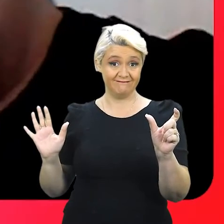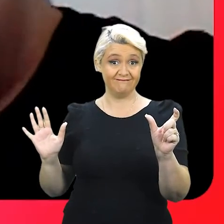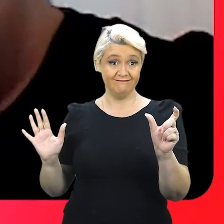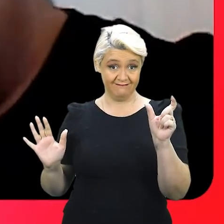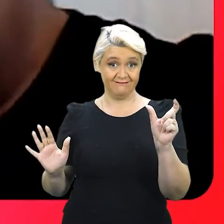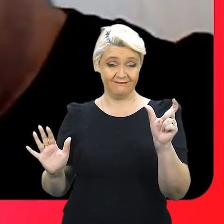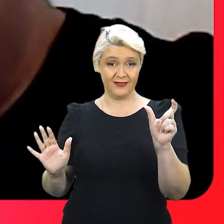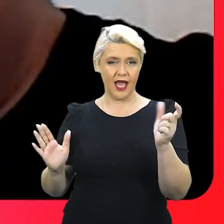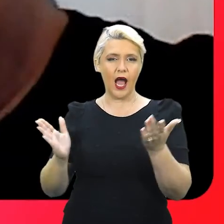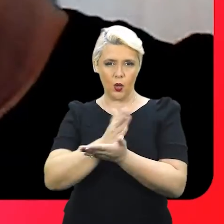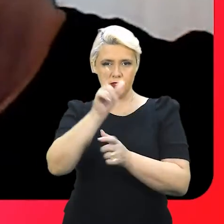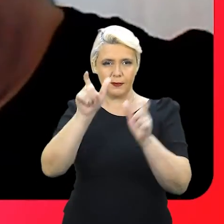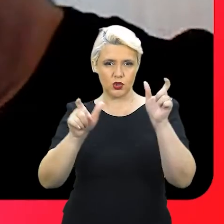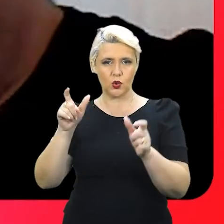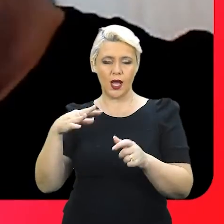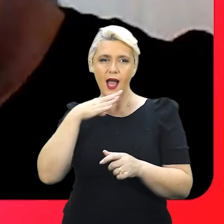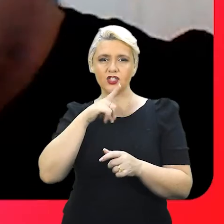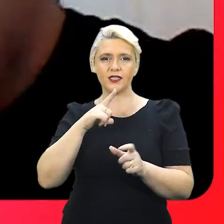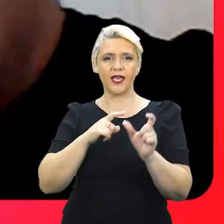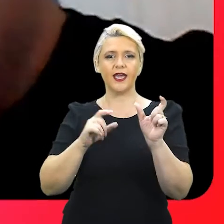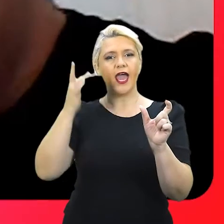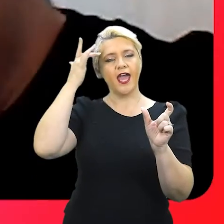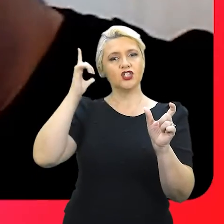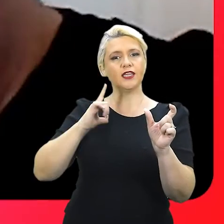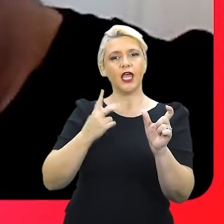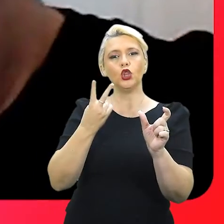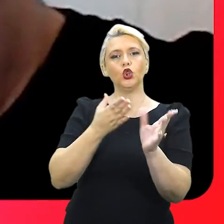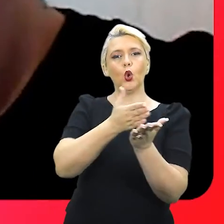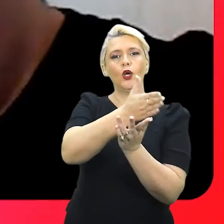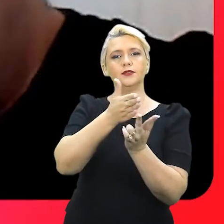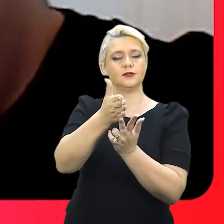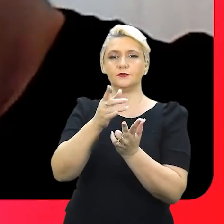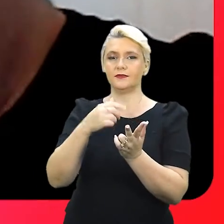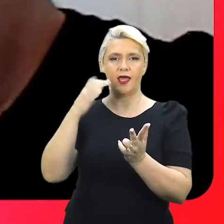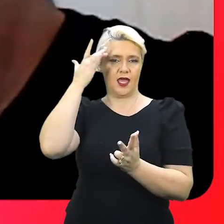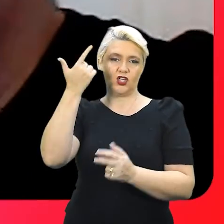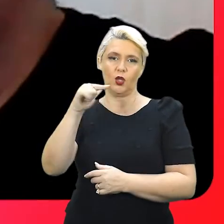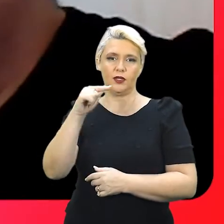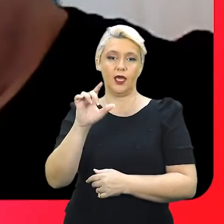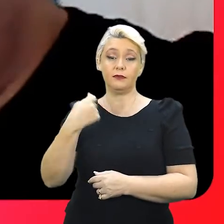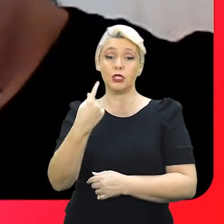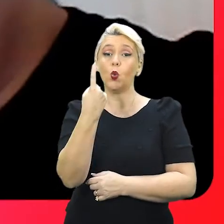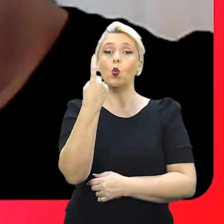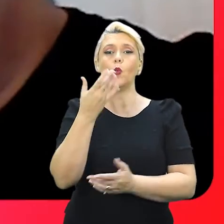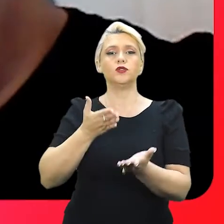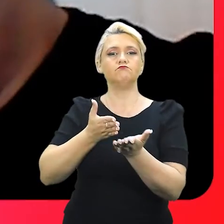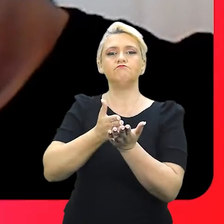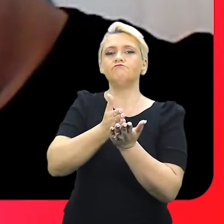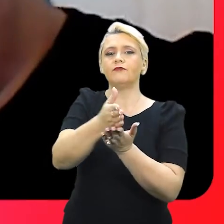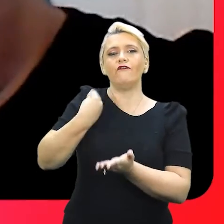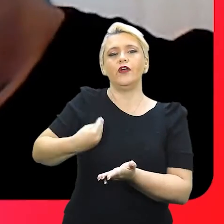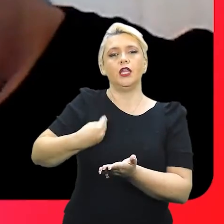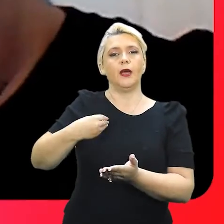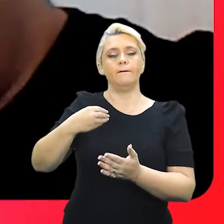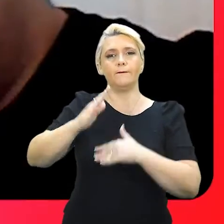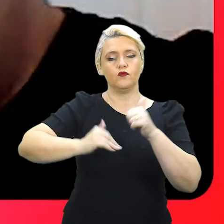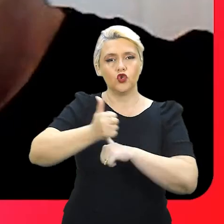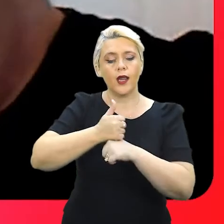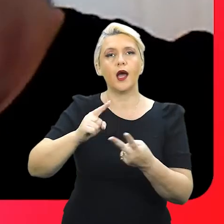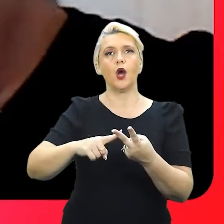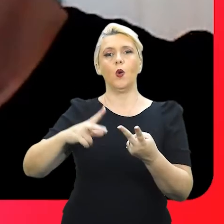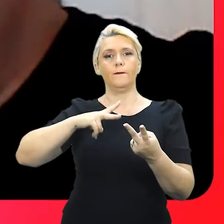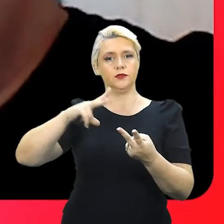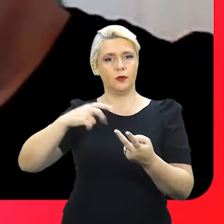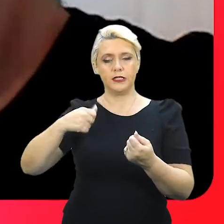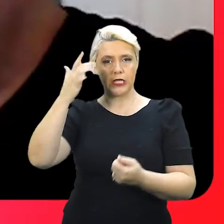tem ambiguidade. E ética não tem ambiguidade. Ela é uma só na vida profissional, na vida